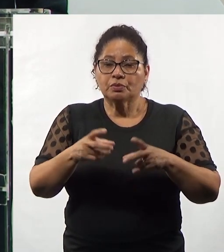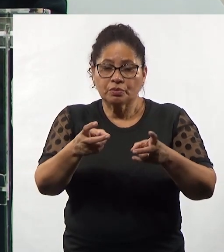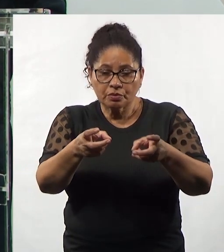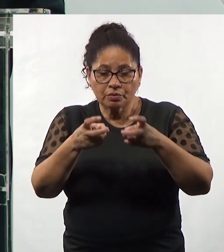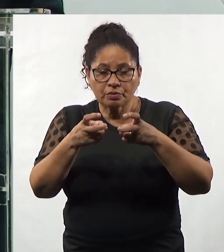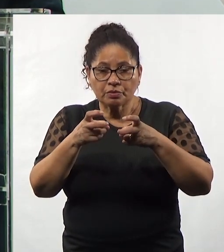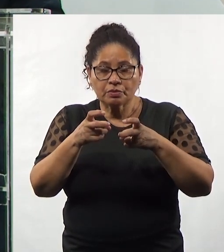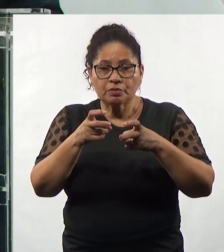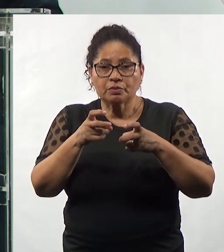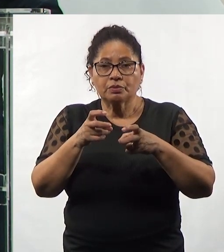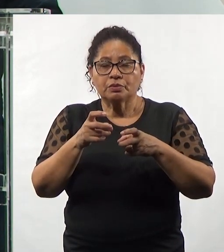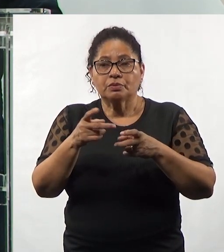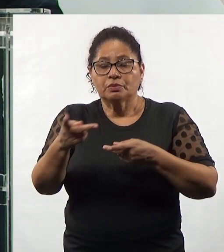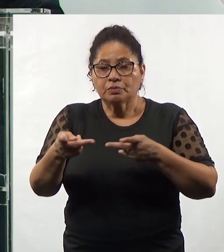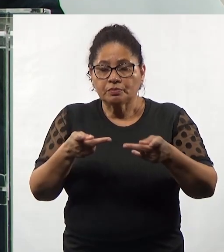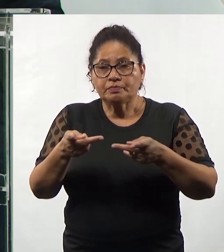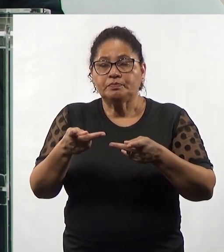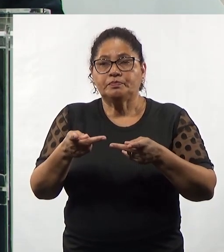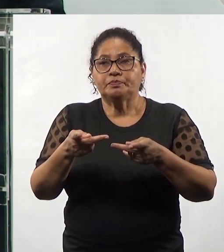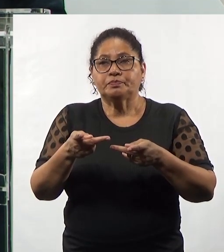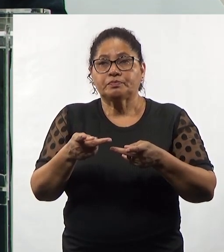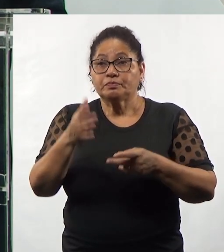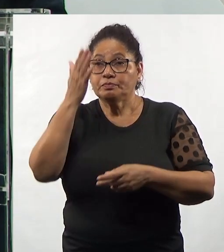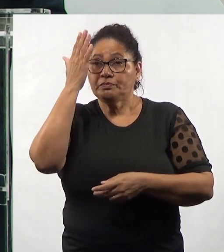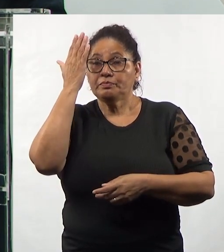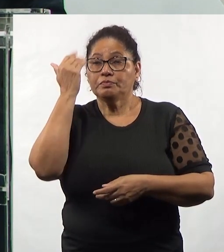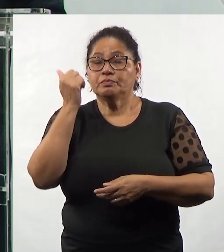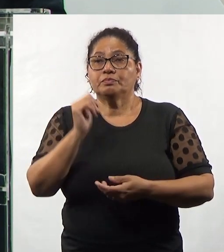de projetos, saber